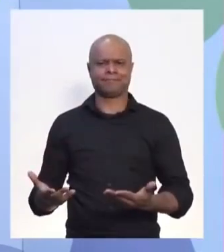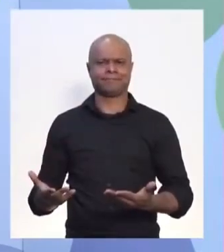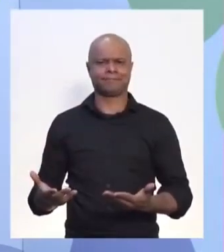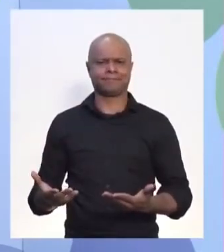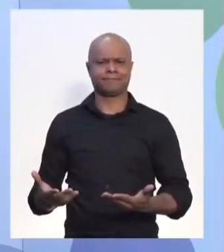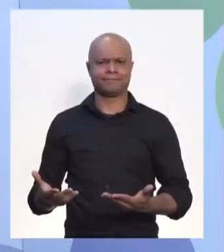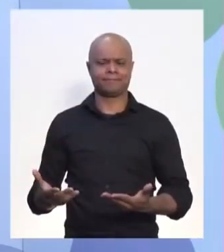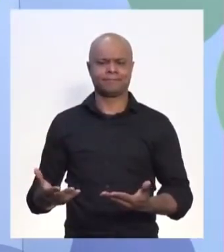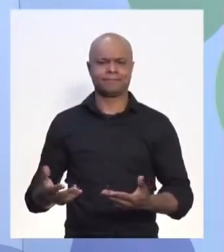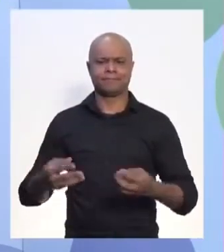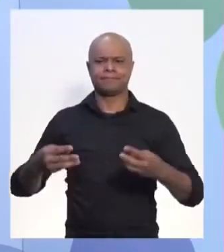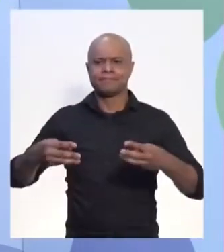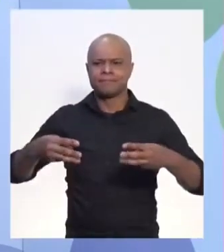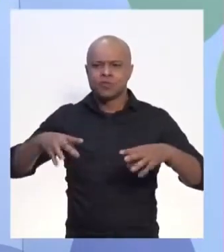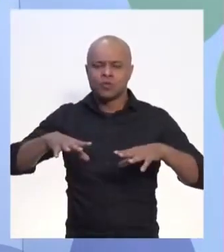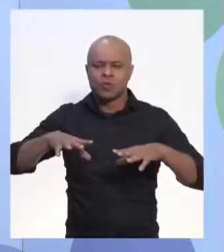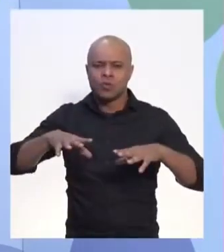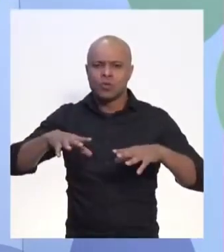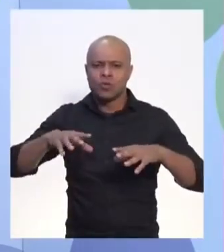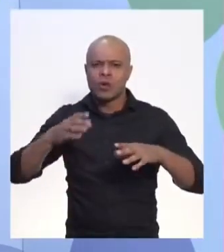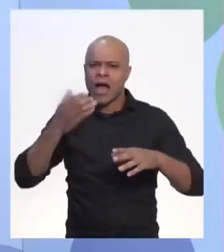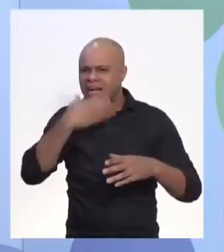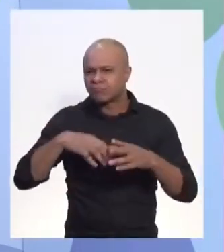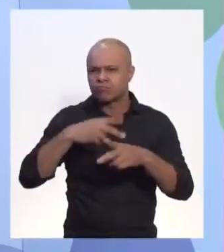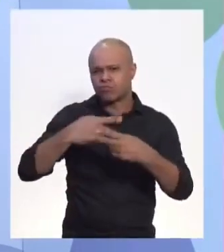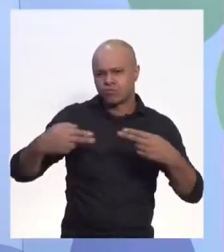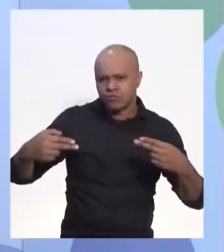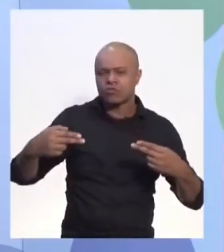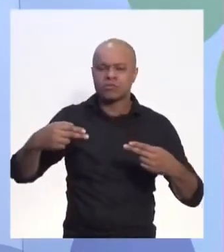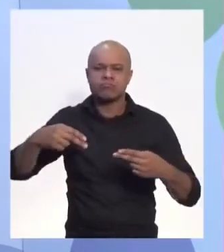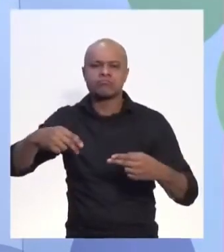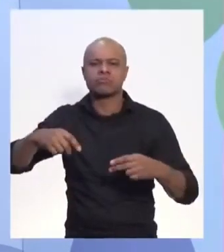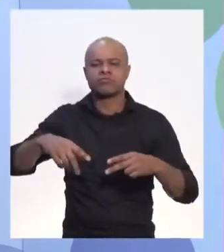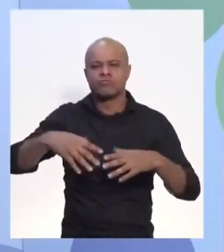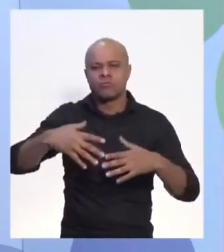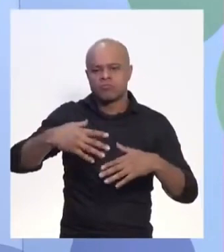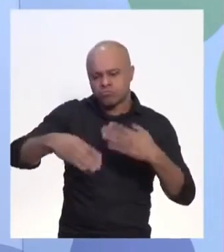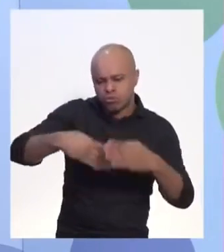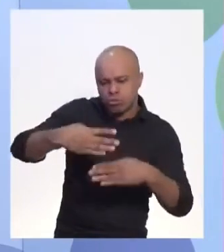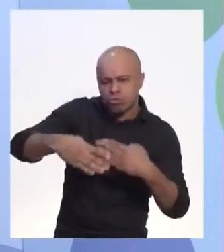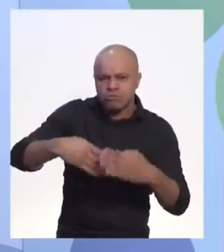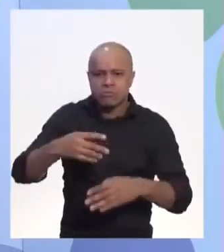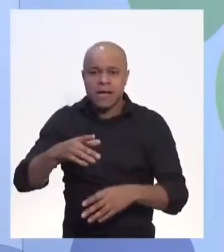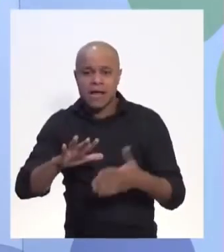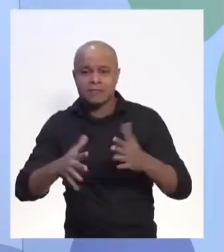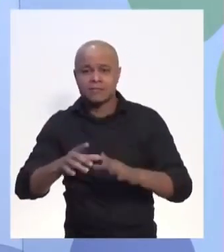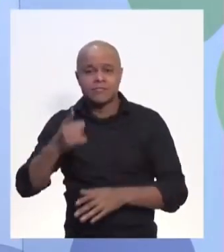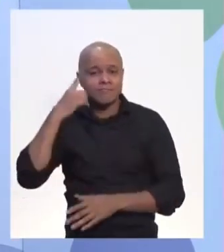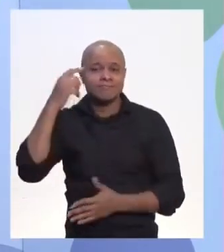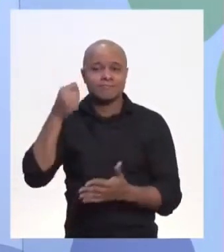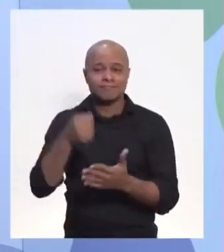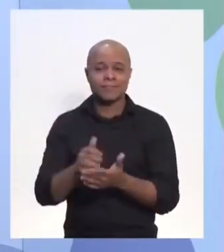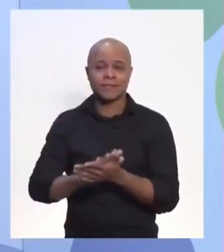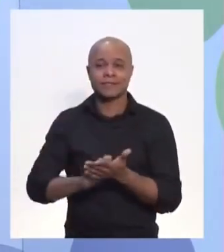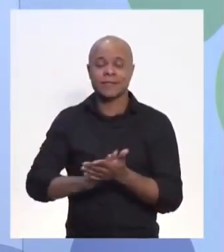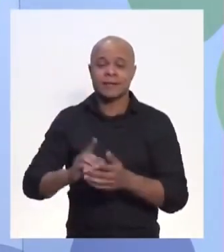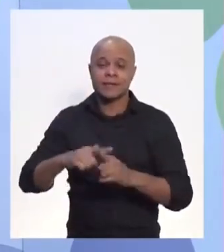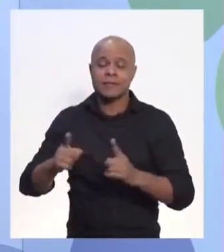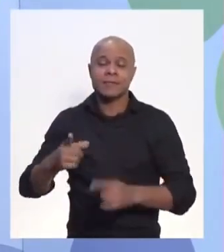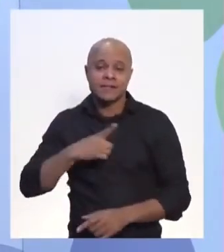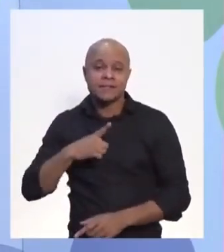a salada de frutas. Então, são coisas que, de repente, a gente não para prestar atenção. Sim. E que estão ali no